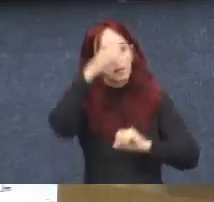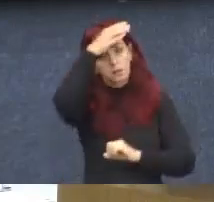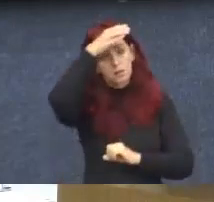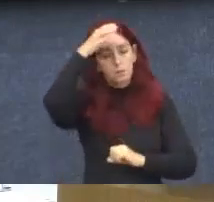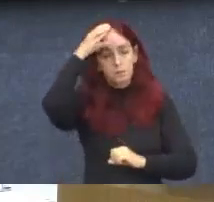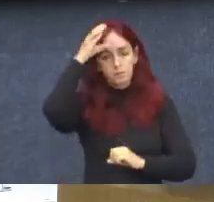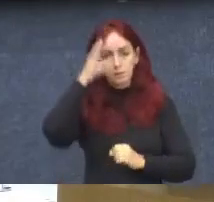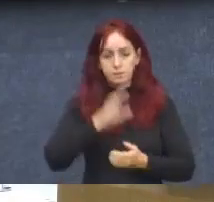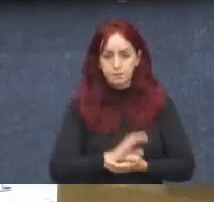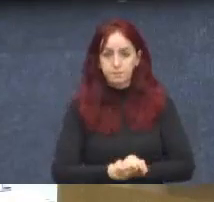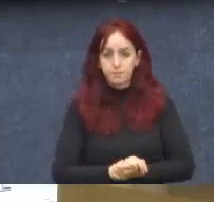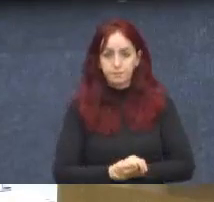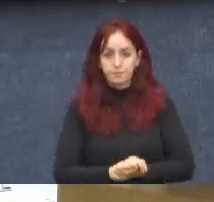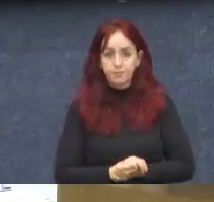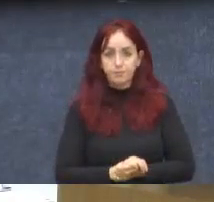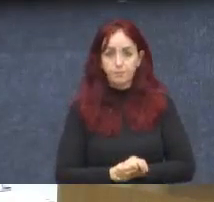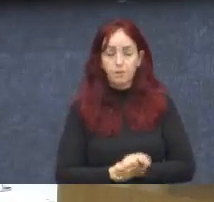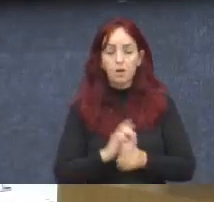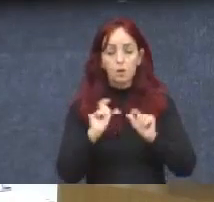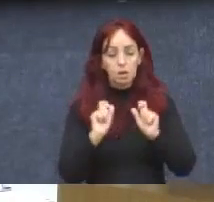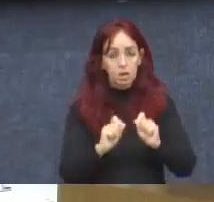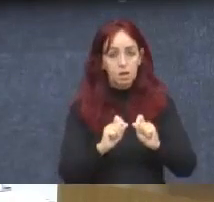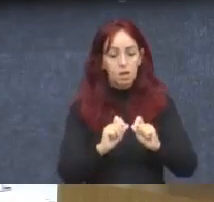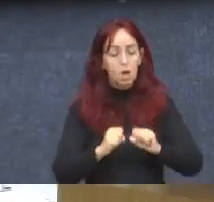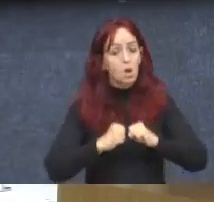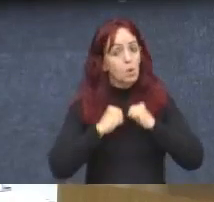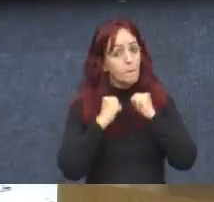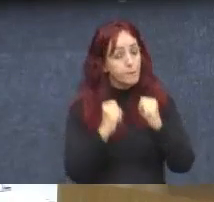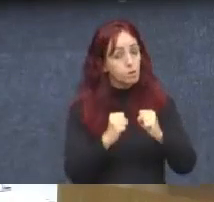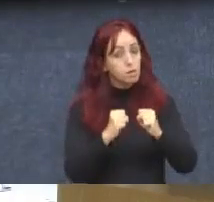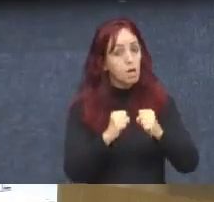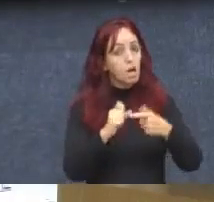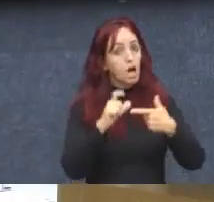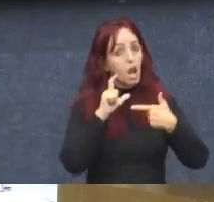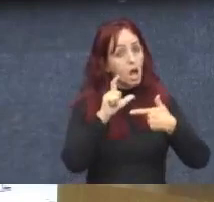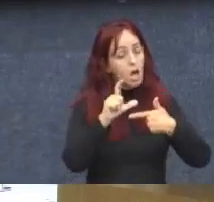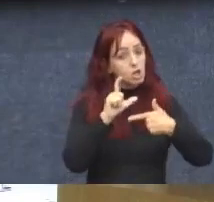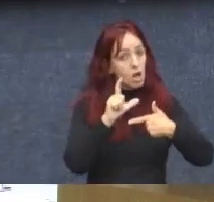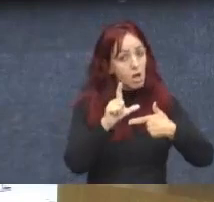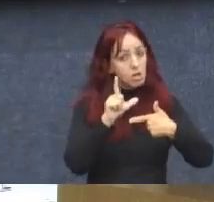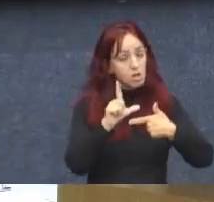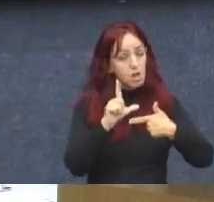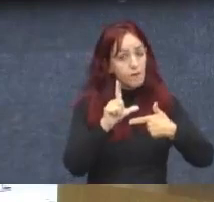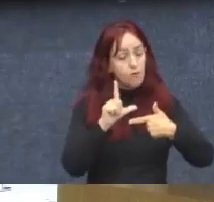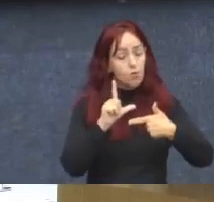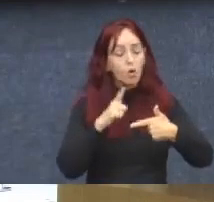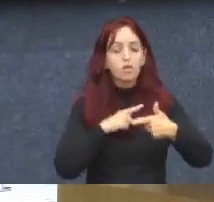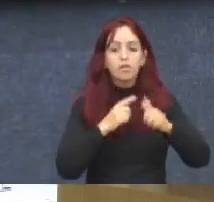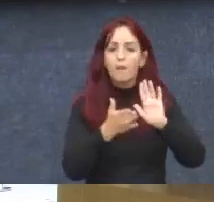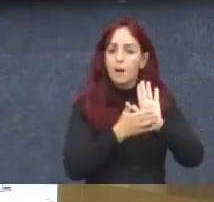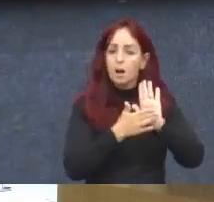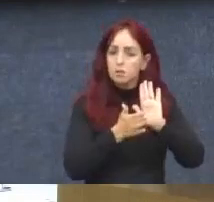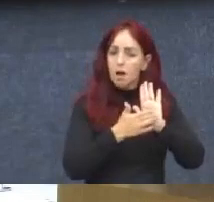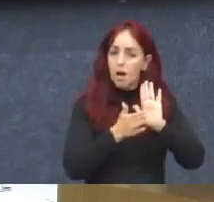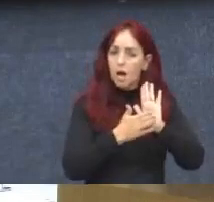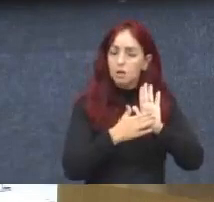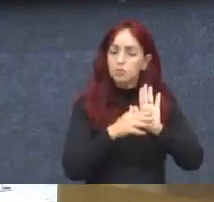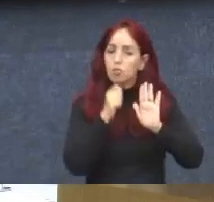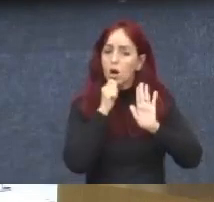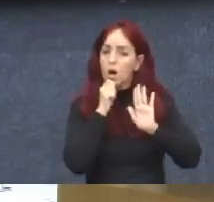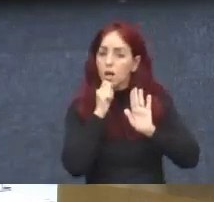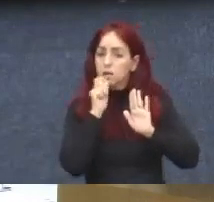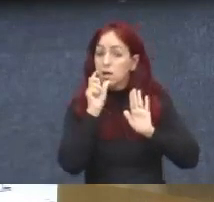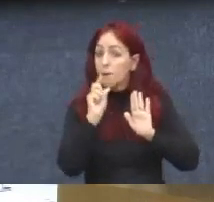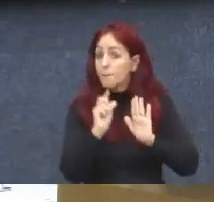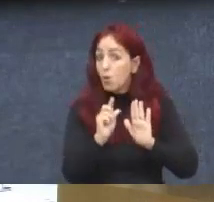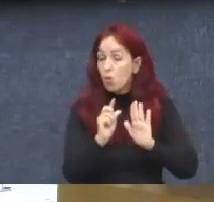Municipal. Enquanto, num poder legislativo, houver mandatos, ainda que poucos, ainda